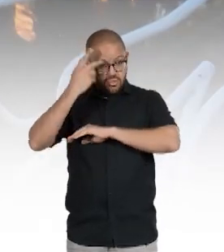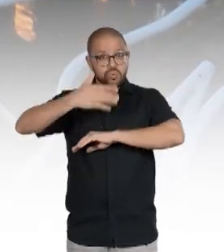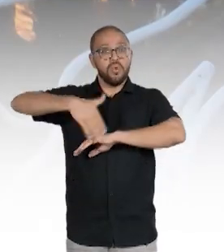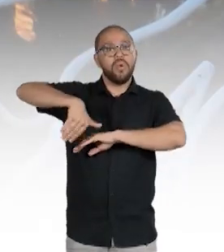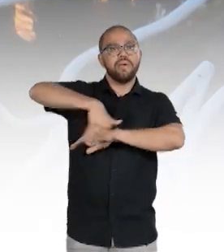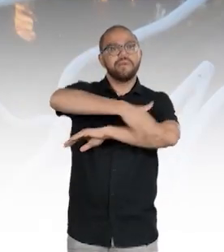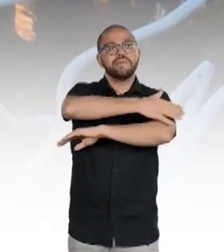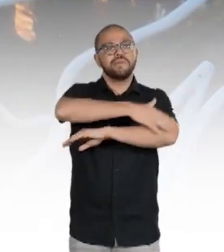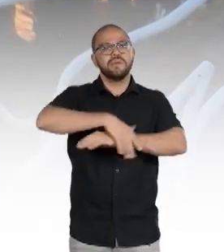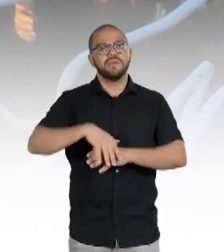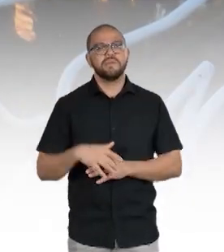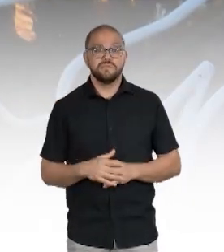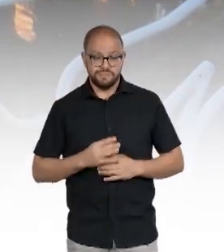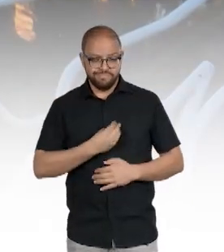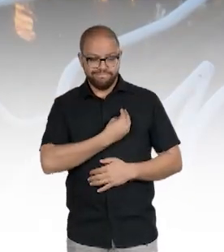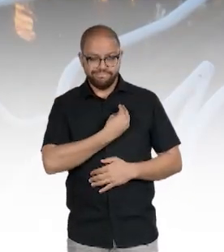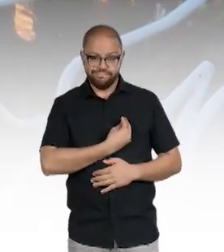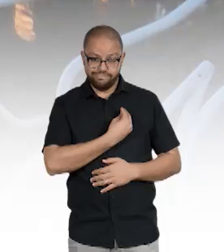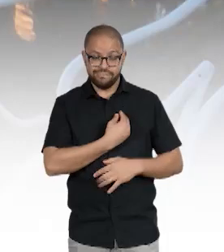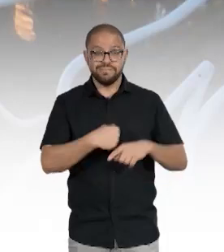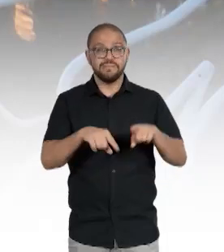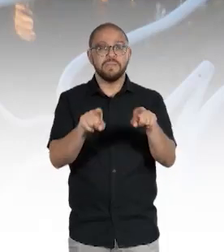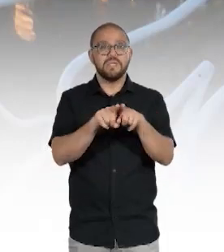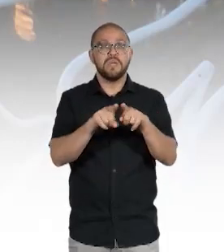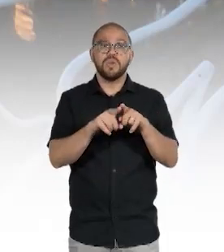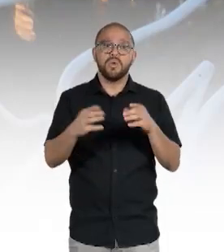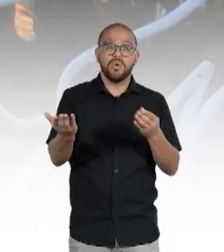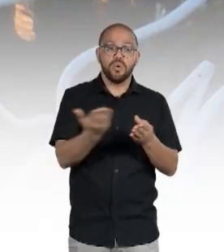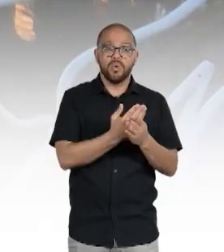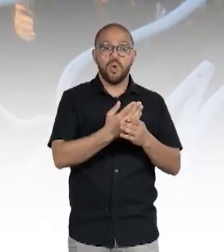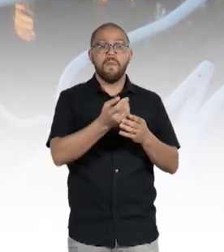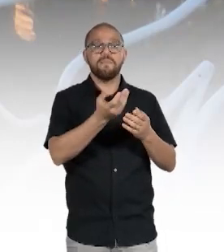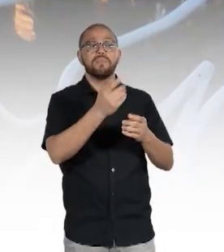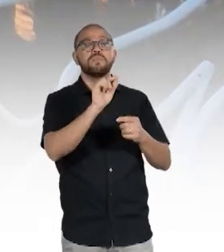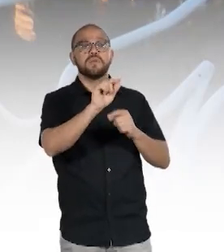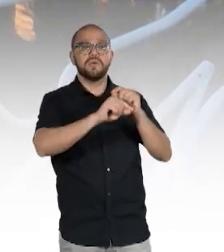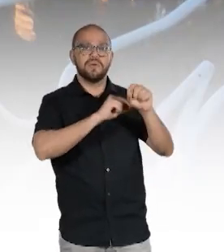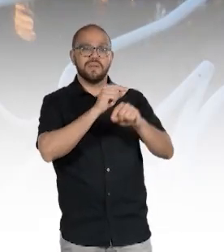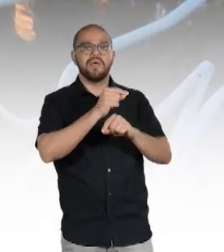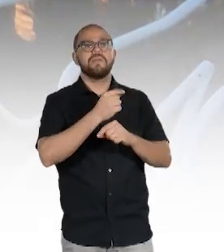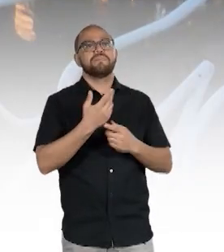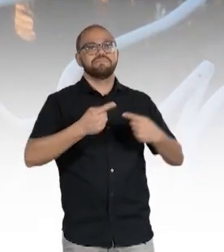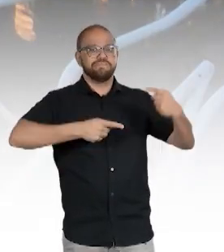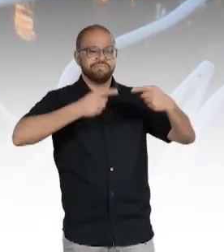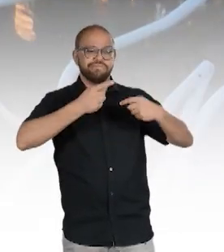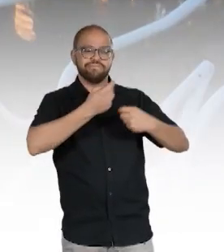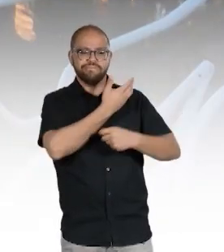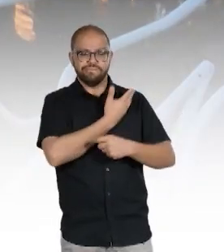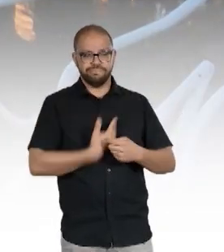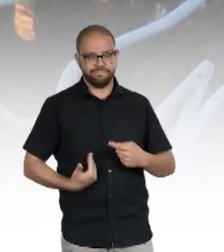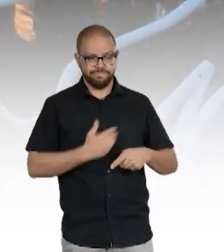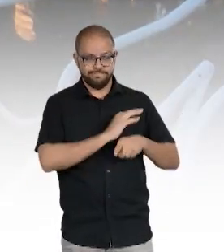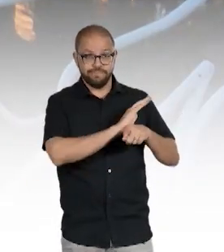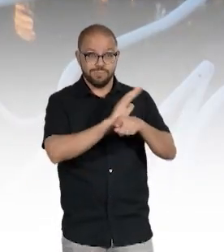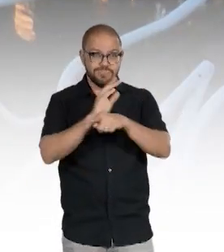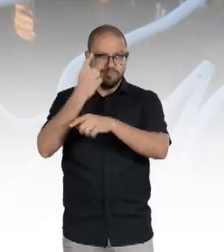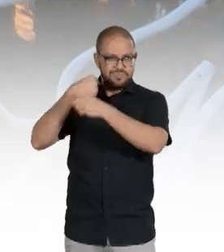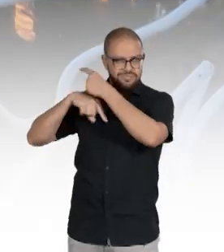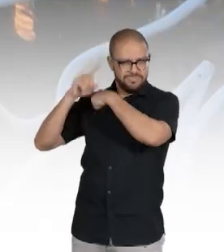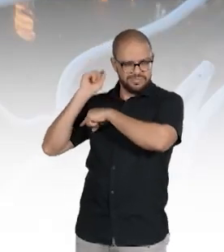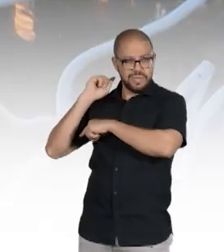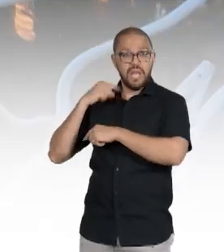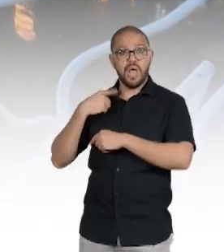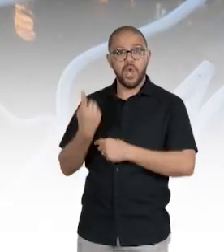em Aracaju, bem como o acompanhamento da execução de políticas públicas para essa população. Na época, de acordo com